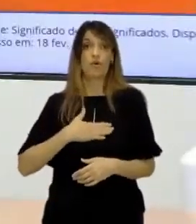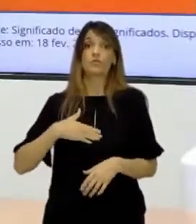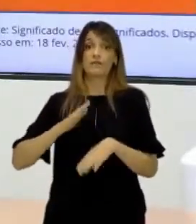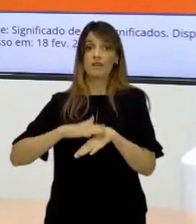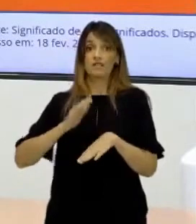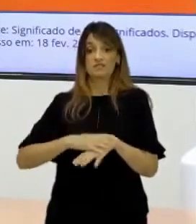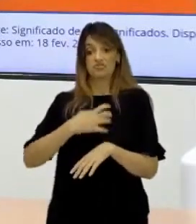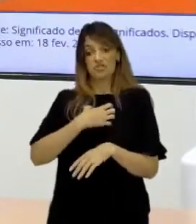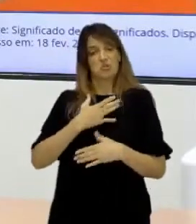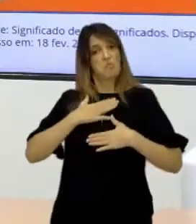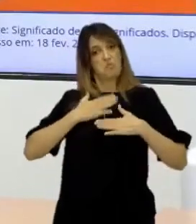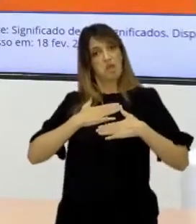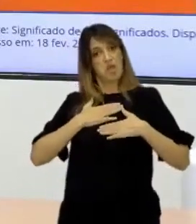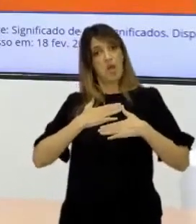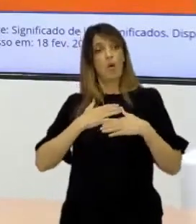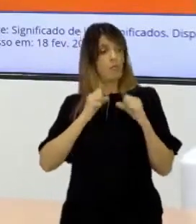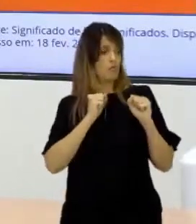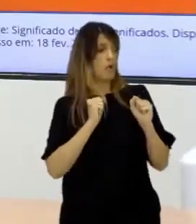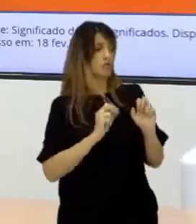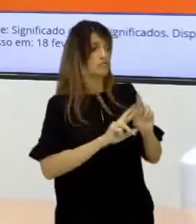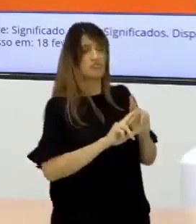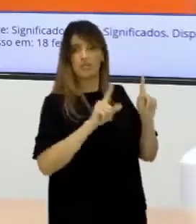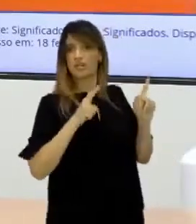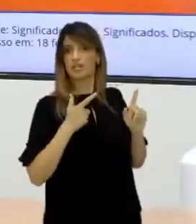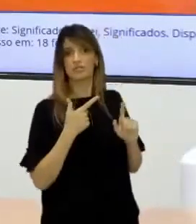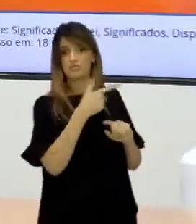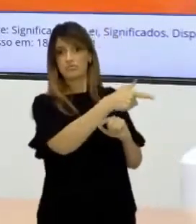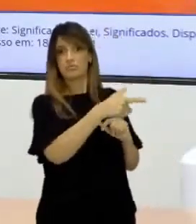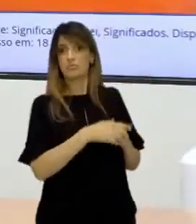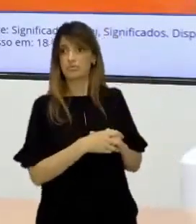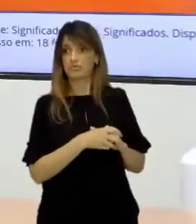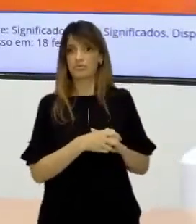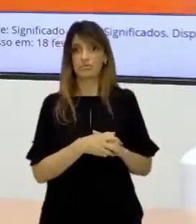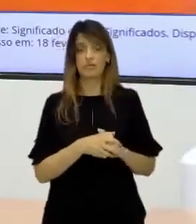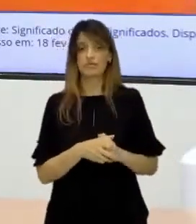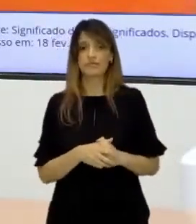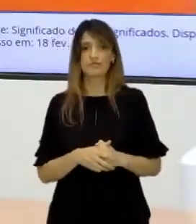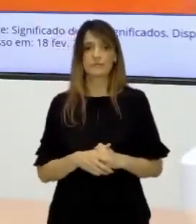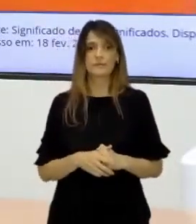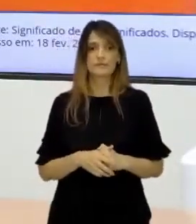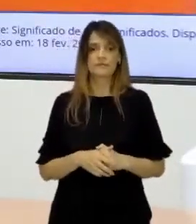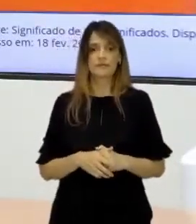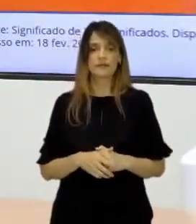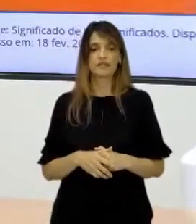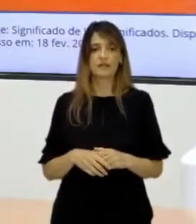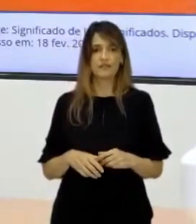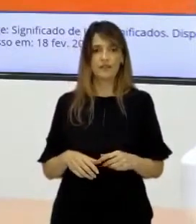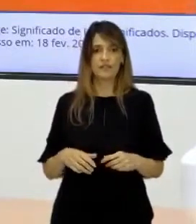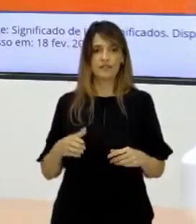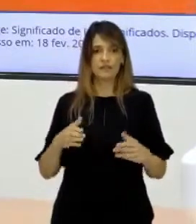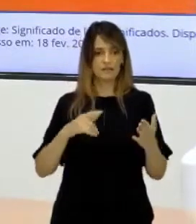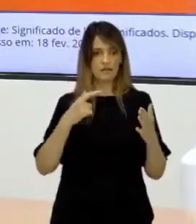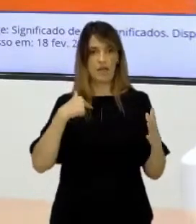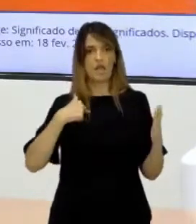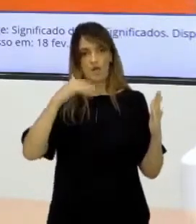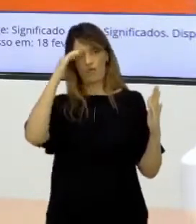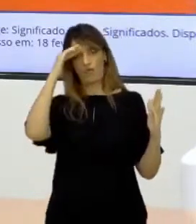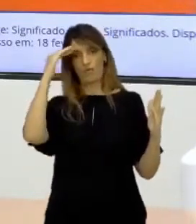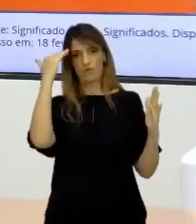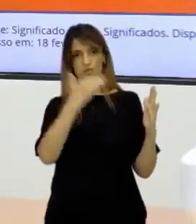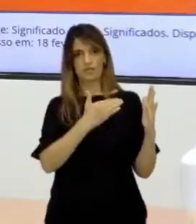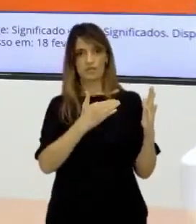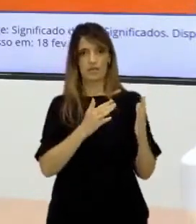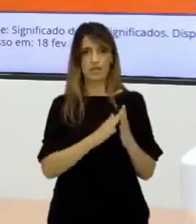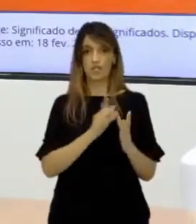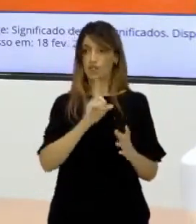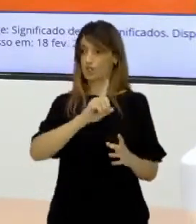minha maneira pode ser diferente da Fabiana. Então, eu quero andar cumprindo a mão direita no trânsito. A